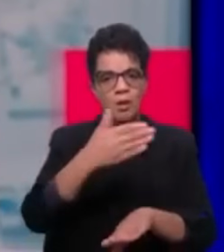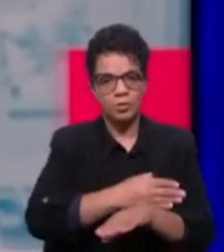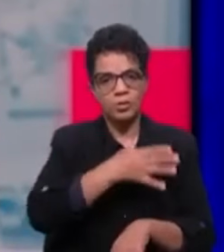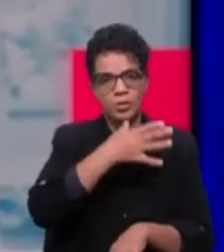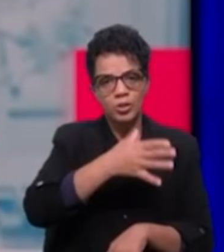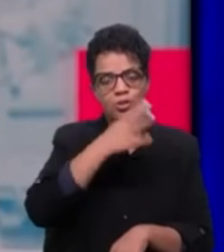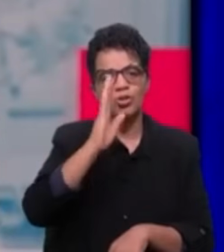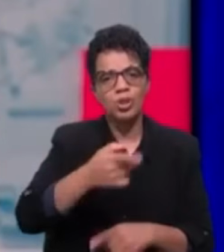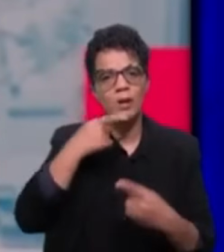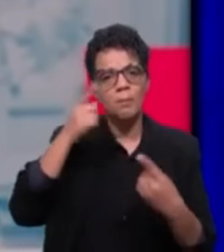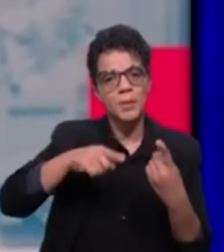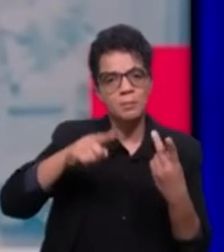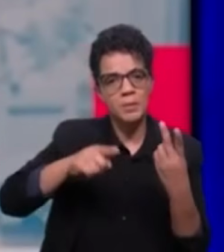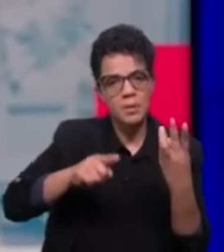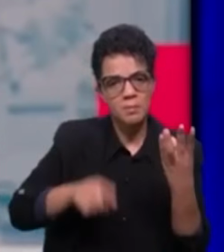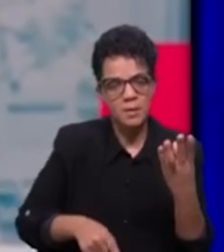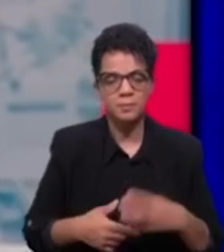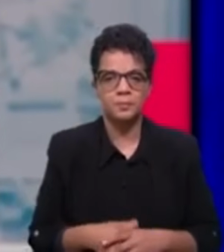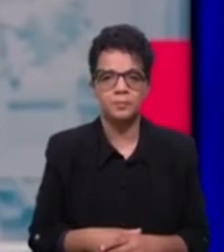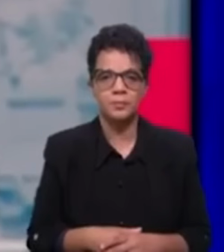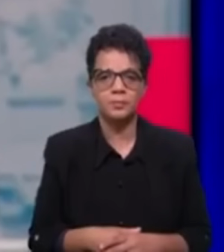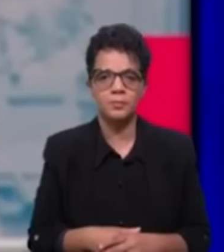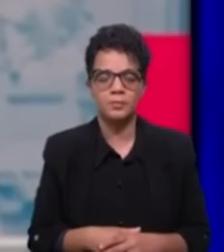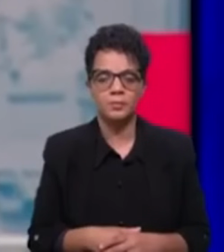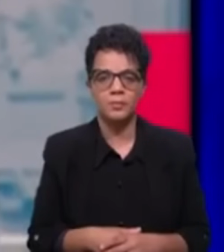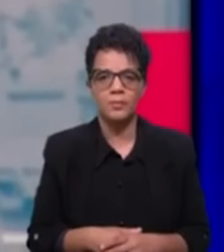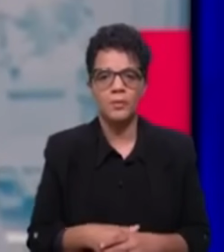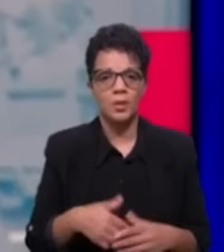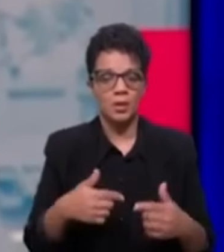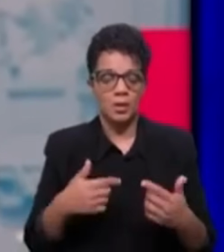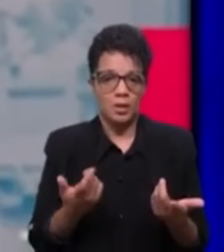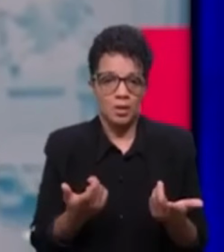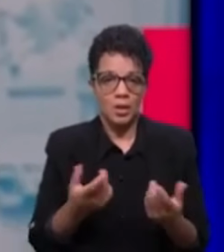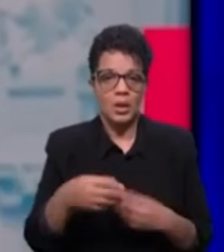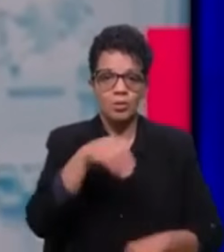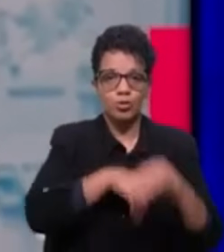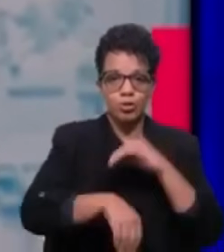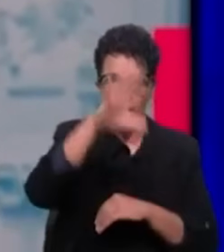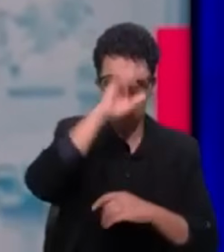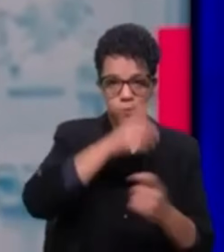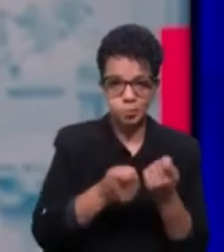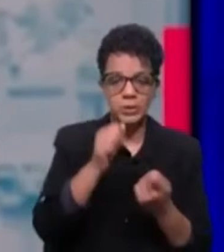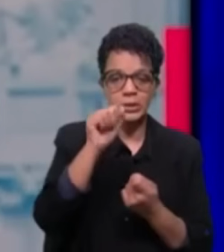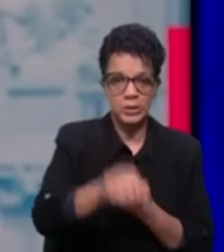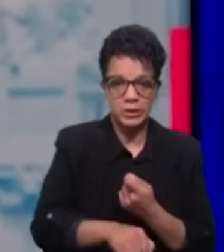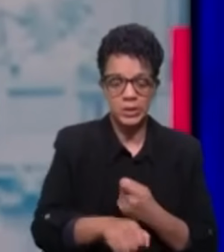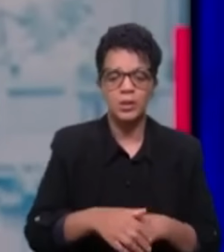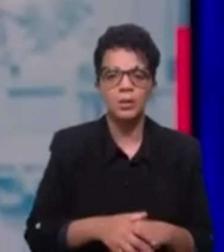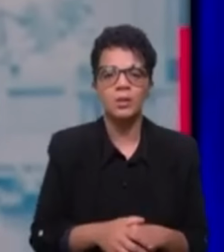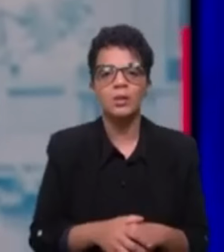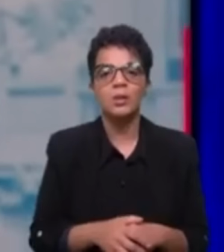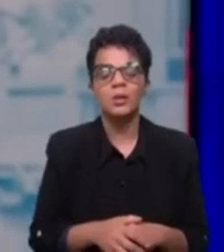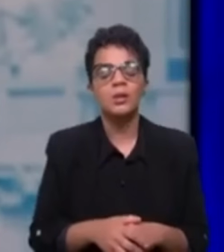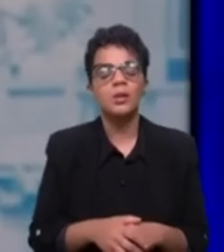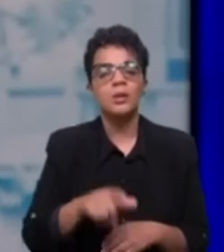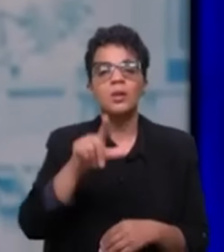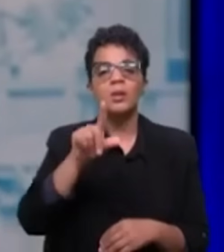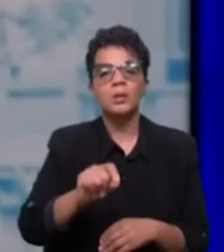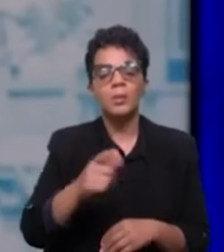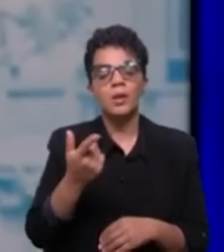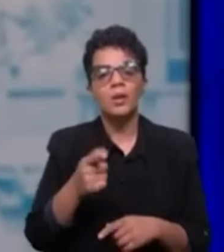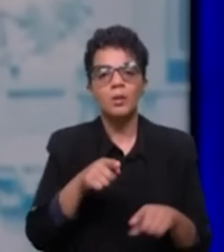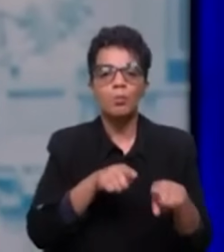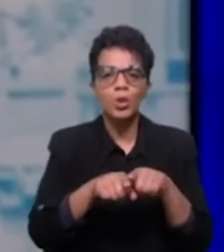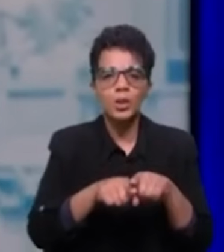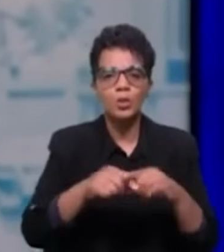várias vezes que e governare se vencer as eleições e que não farei nenhum entendimento